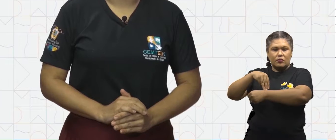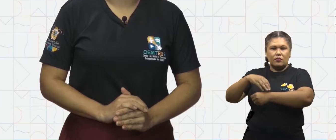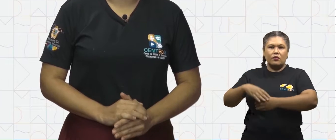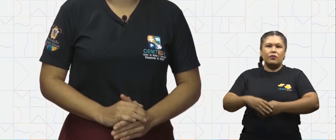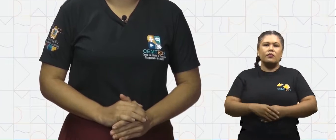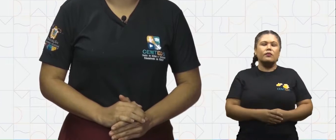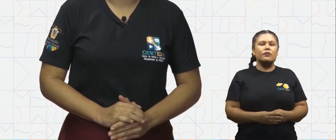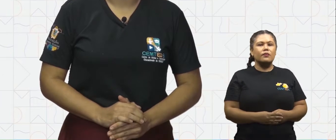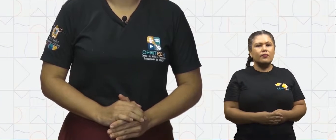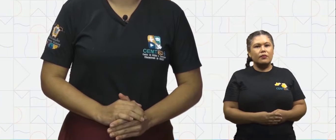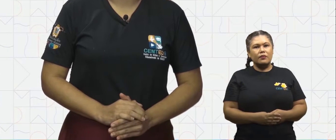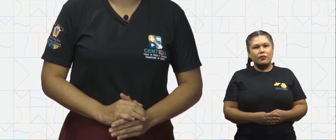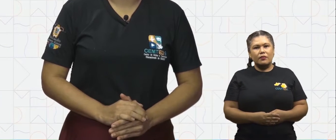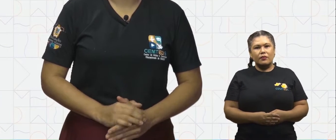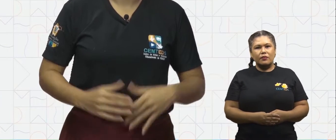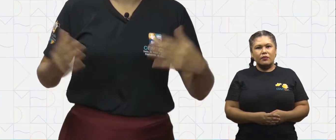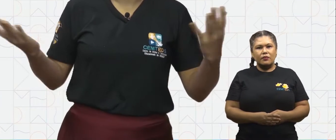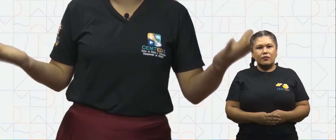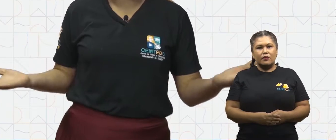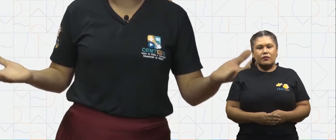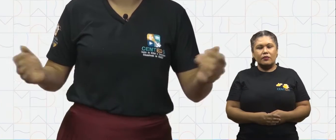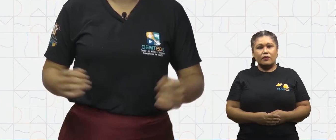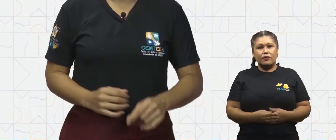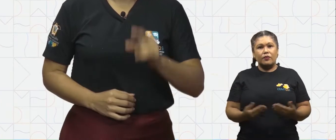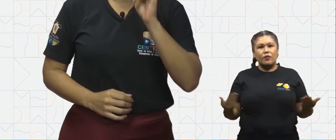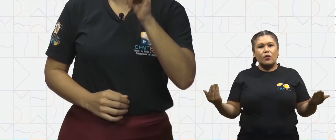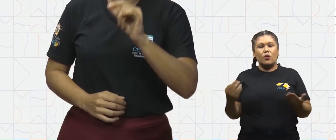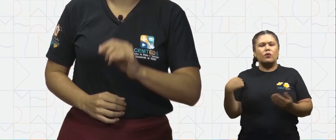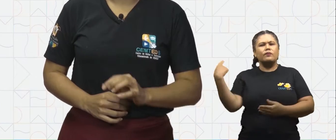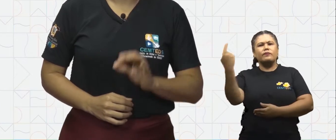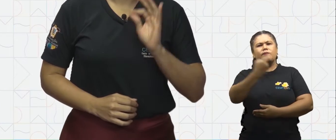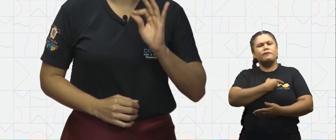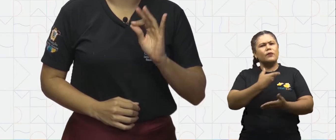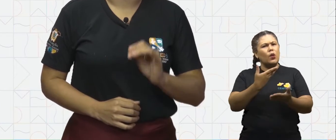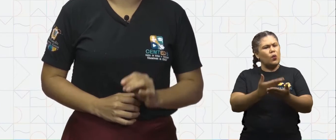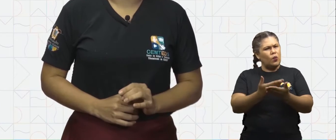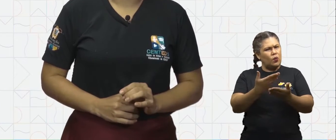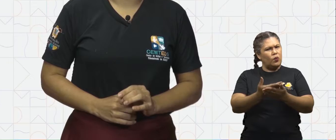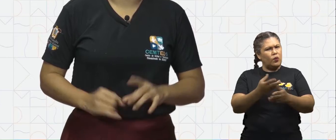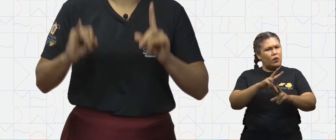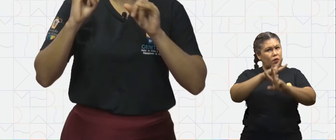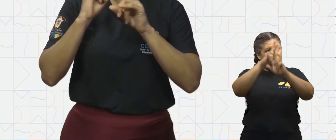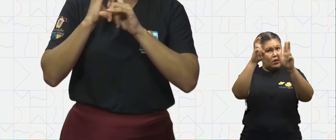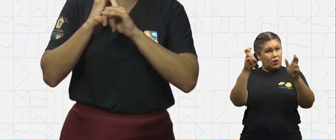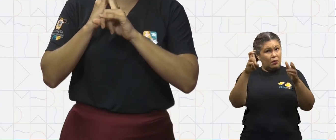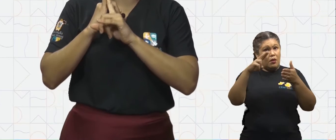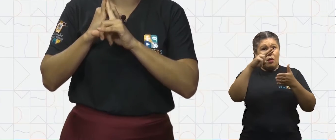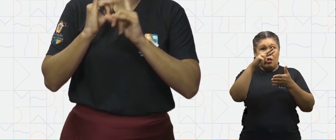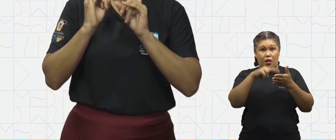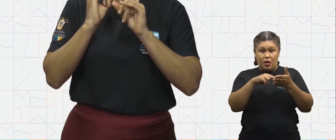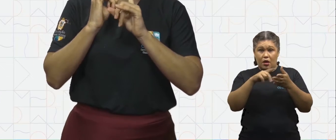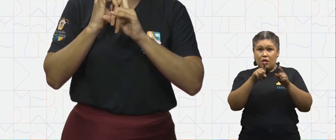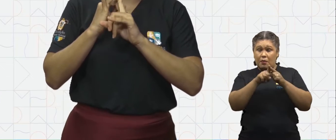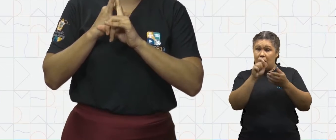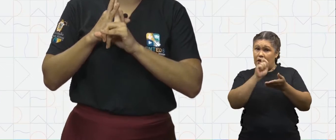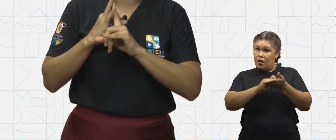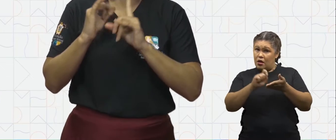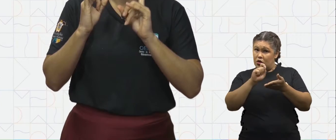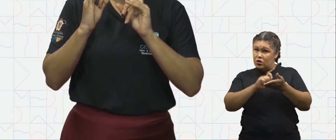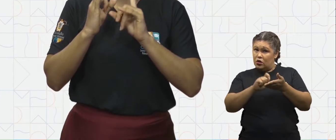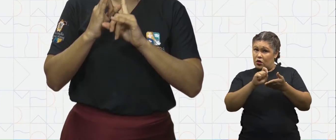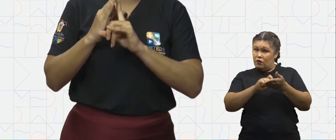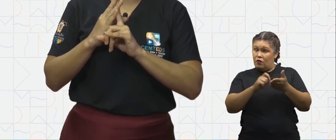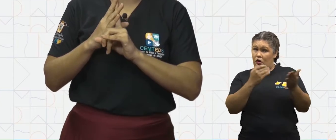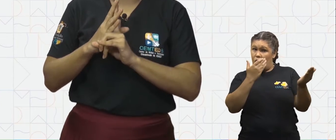Tecnologias Educacionais da CEMED, Manaus. Hoje iremos estudar sobre leitura,